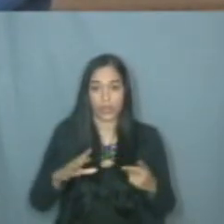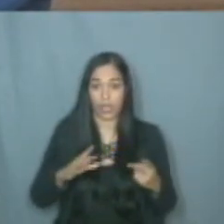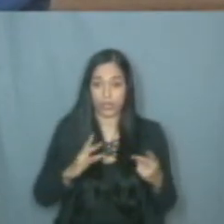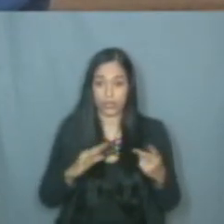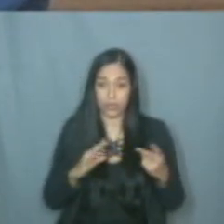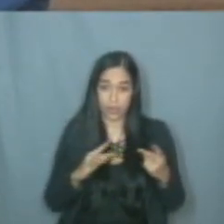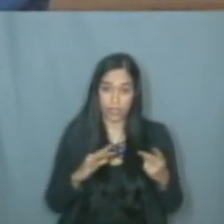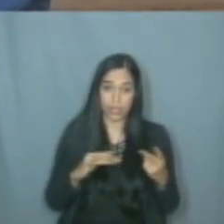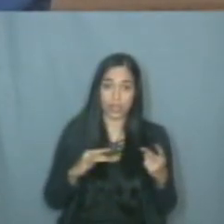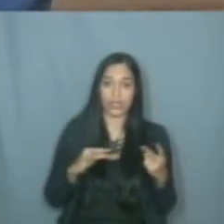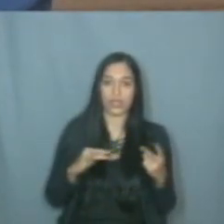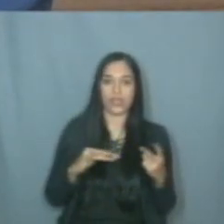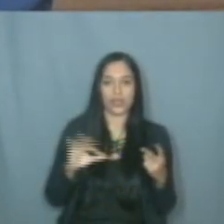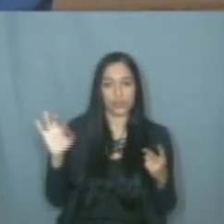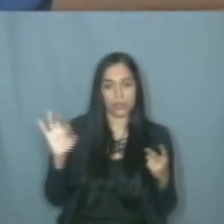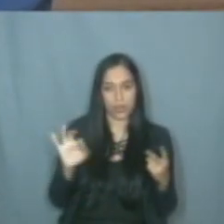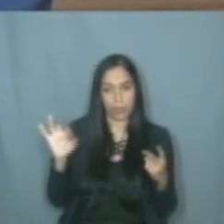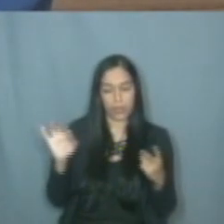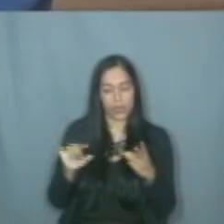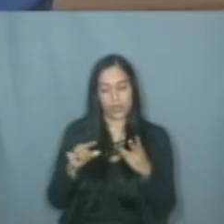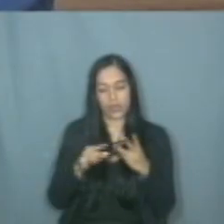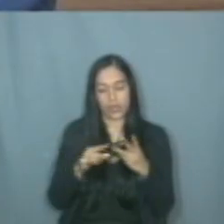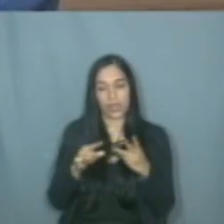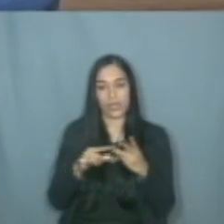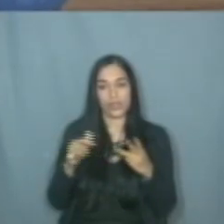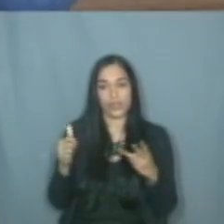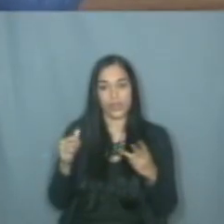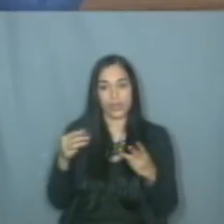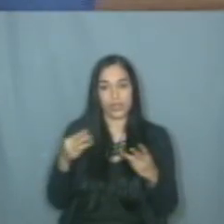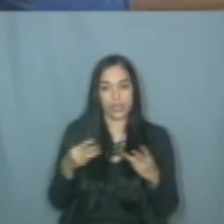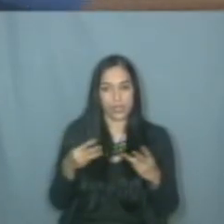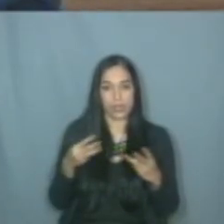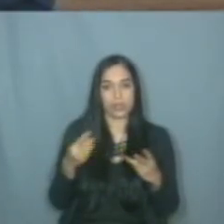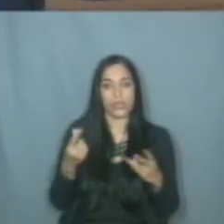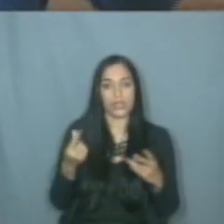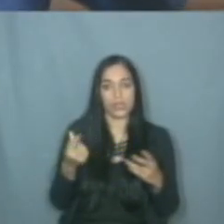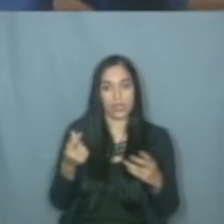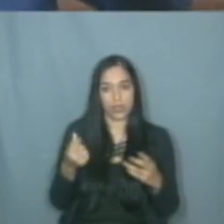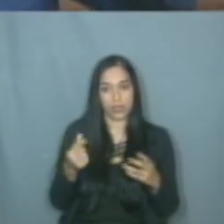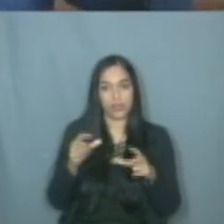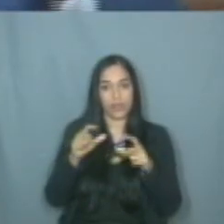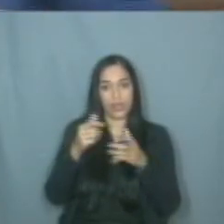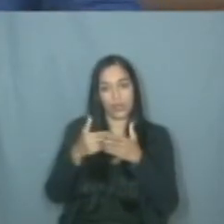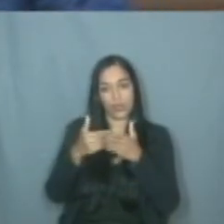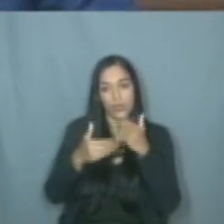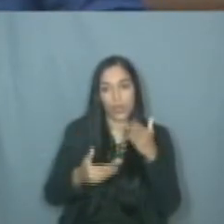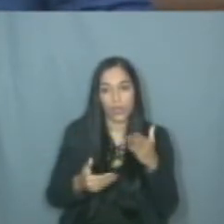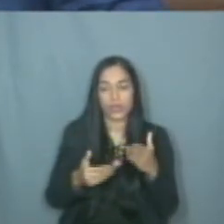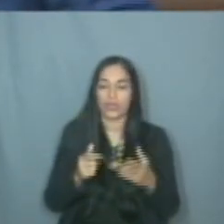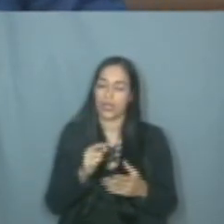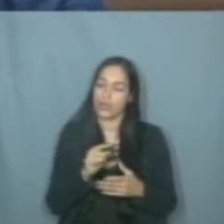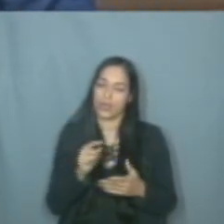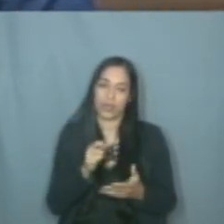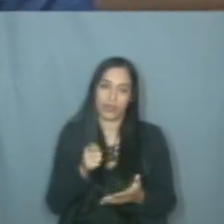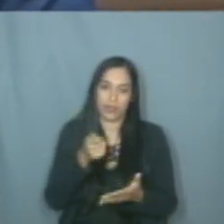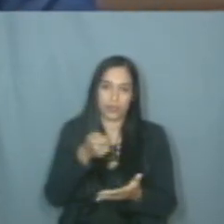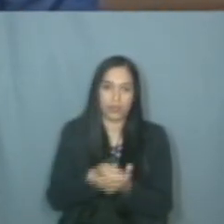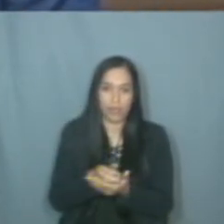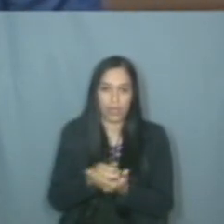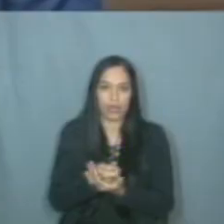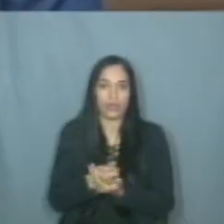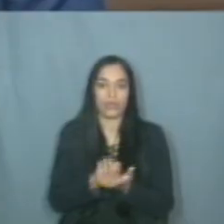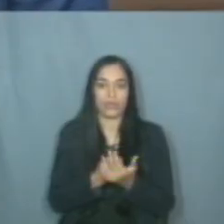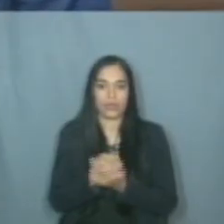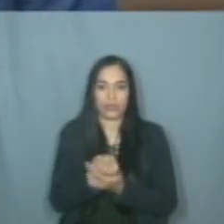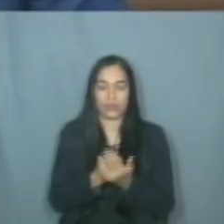vencidas e as férias proporcionais. E o 13º do valor proporcional, que seria do contrato, que não foi